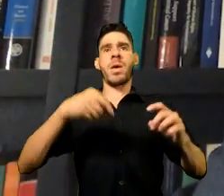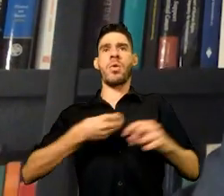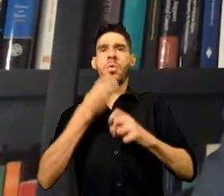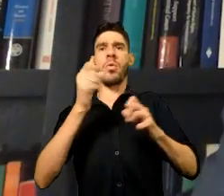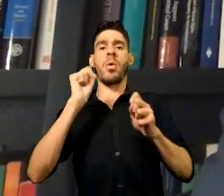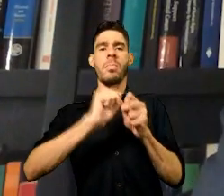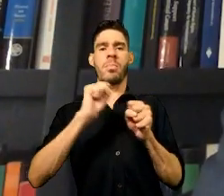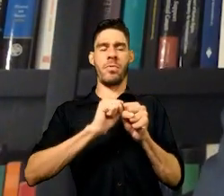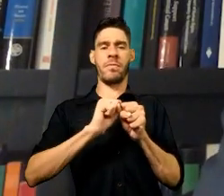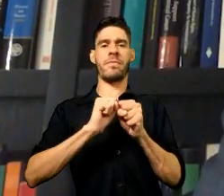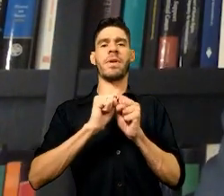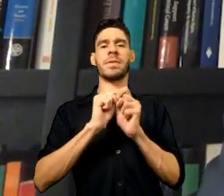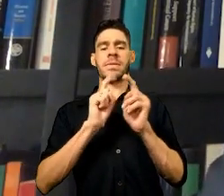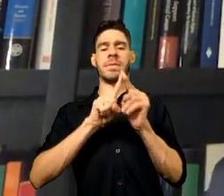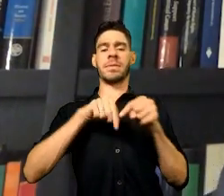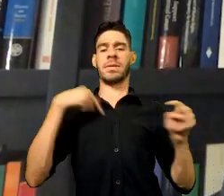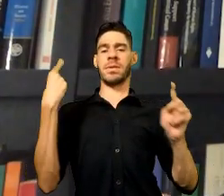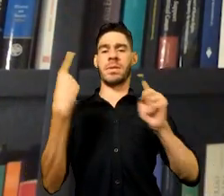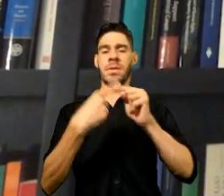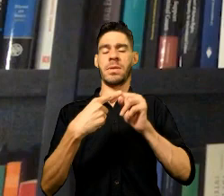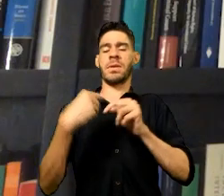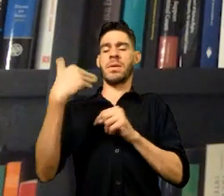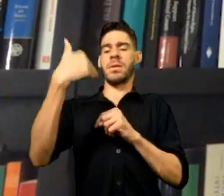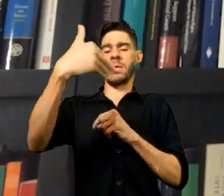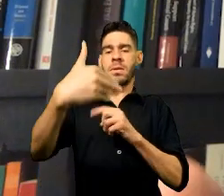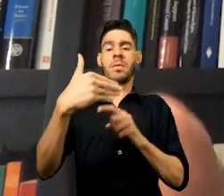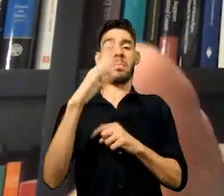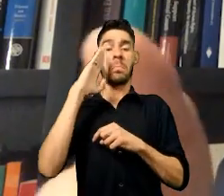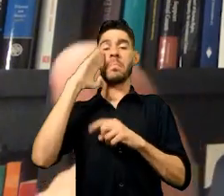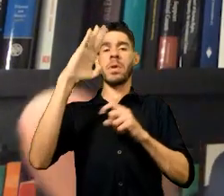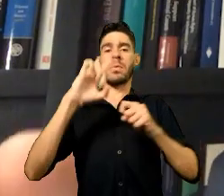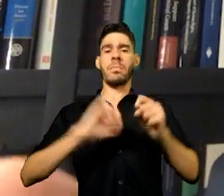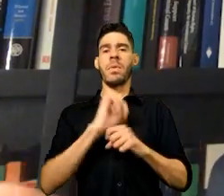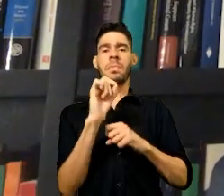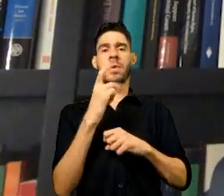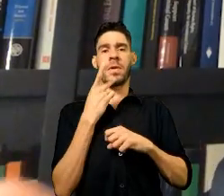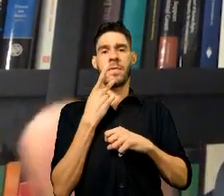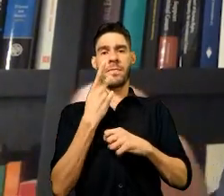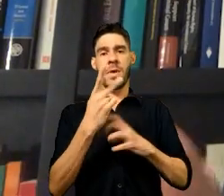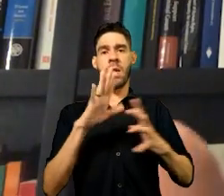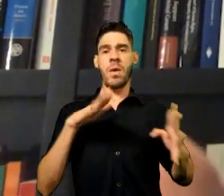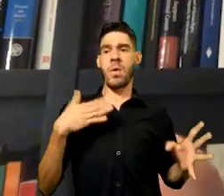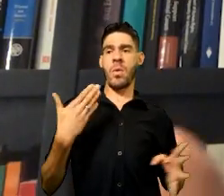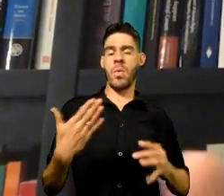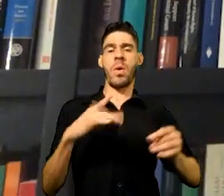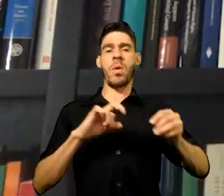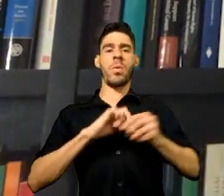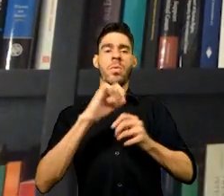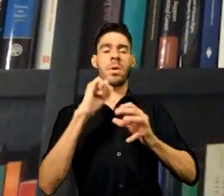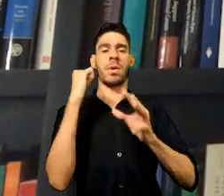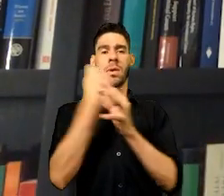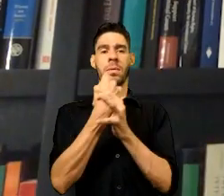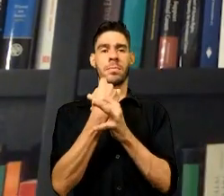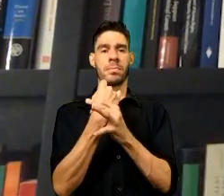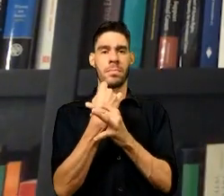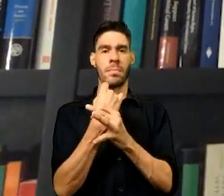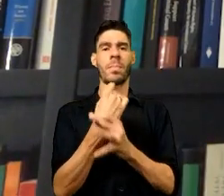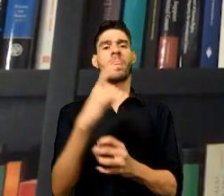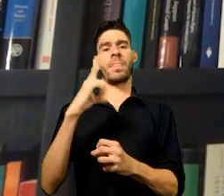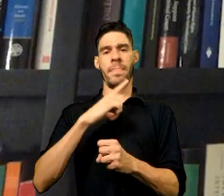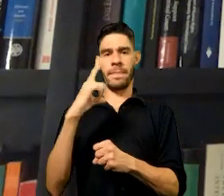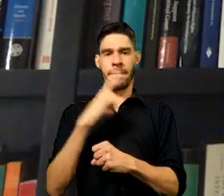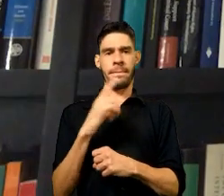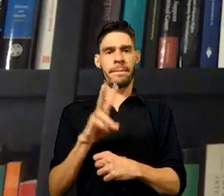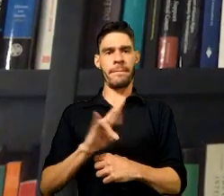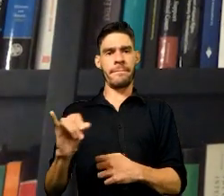este ato será desenvolvido e, sobretudo, indique quais são as